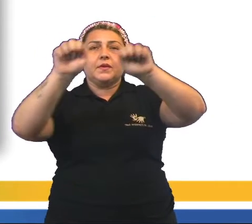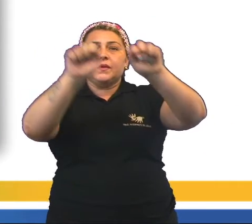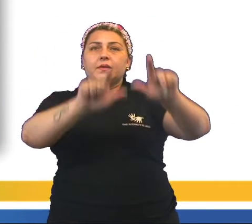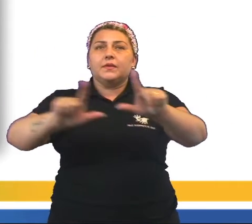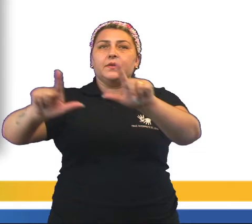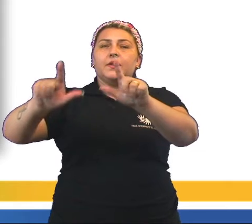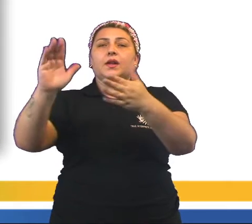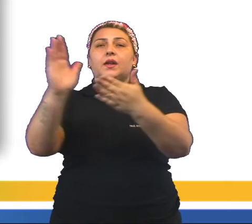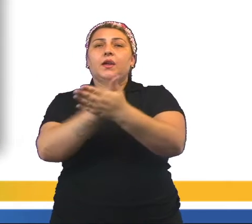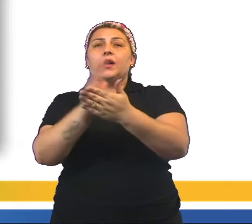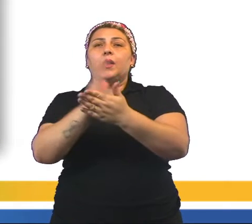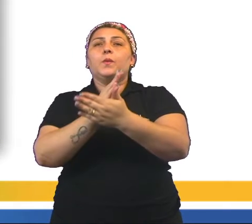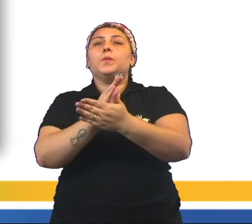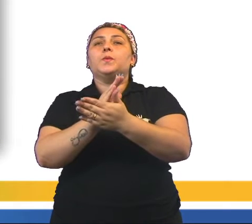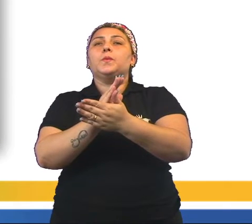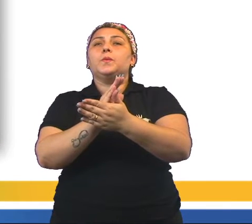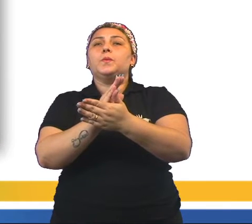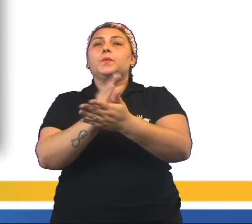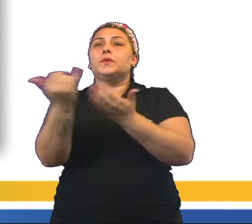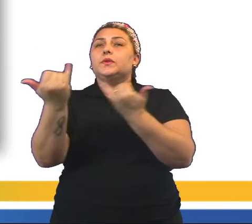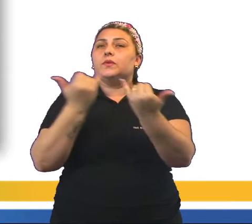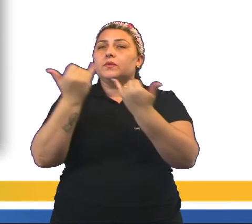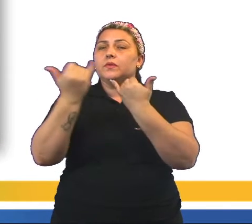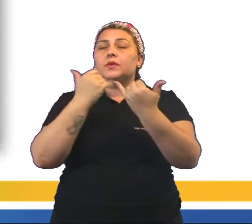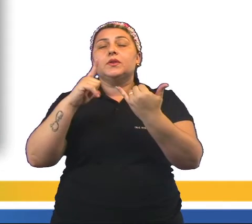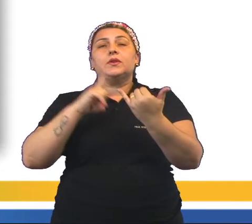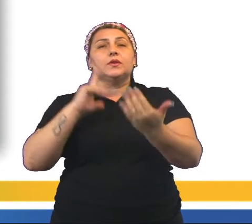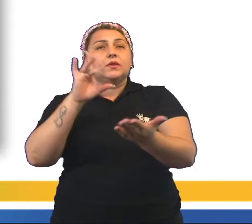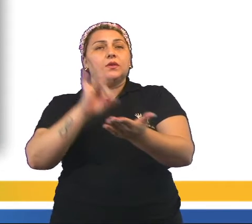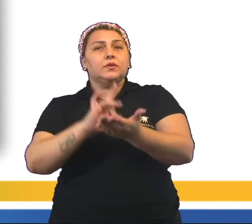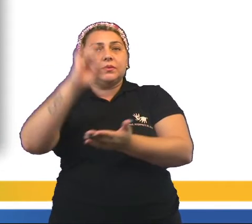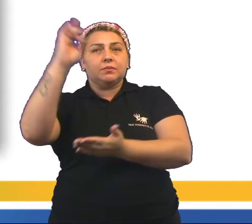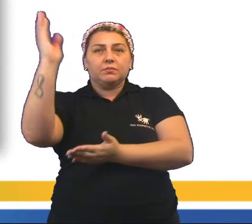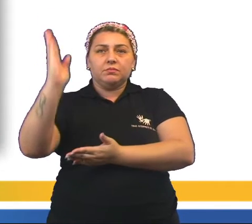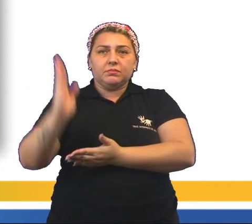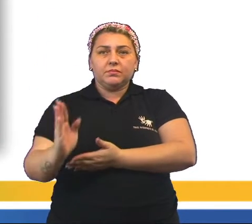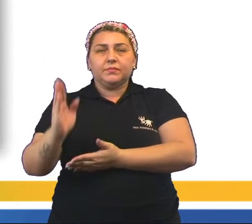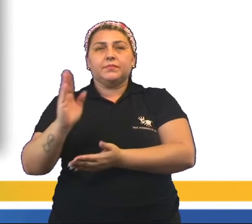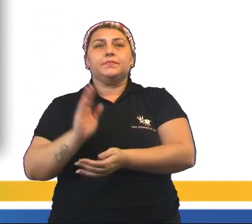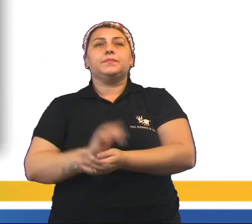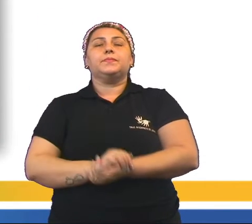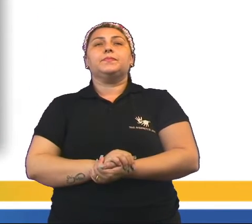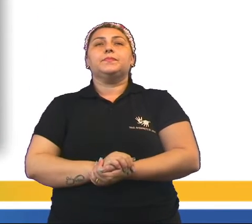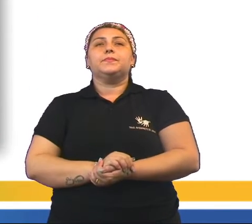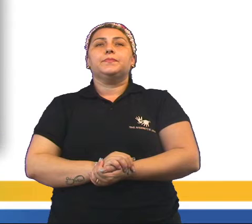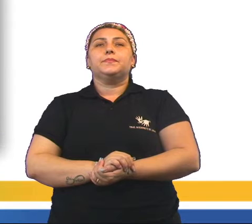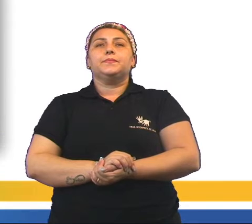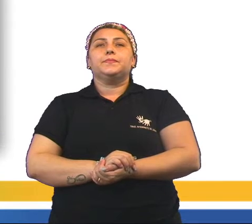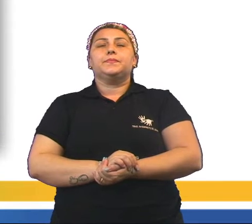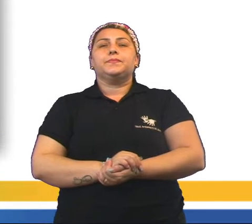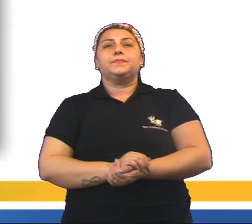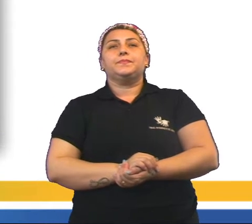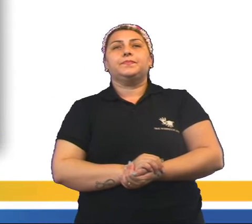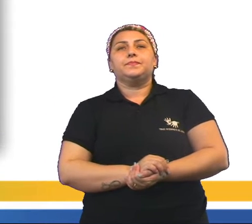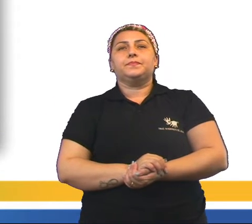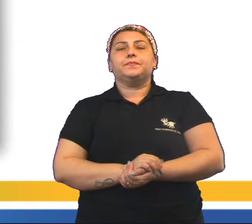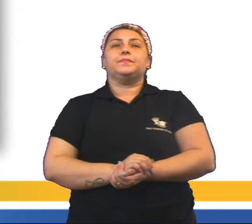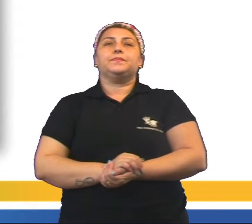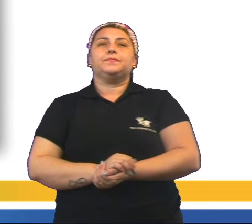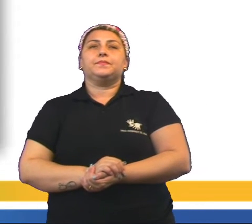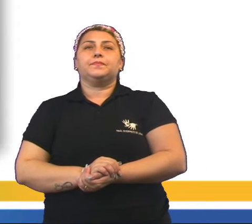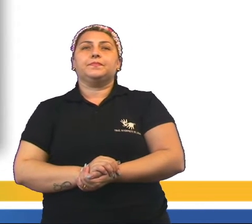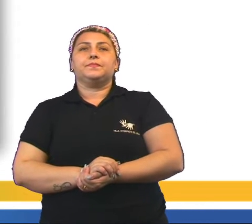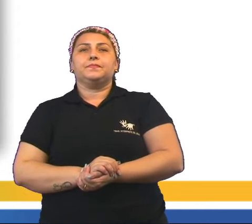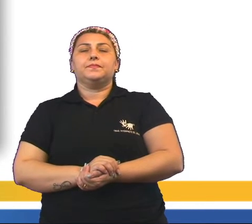tela alguns dados que refletem a realidade brasileira justamente a respeito dessa situação. E